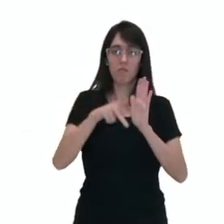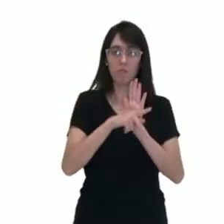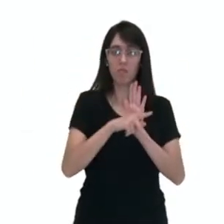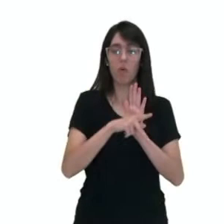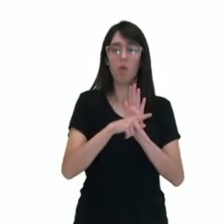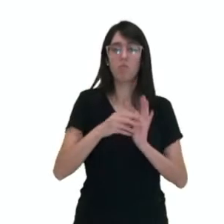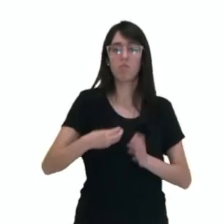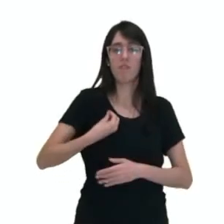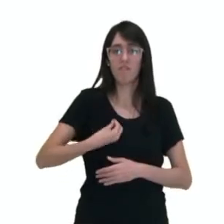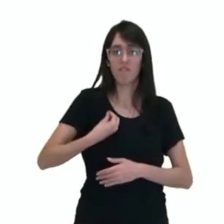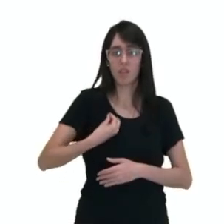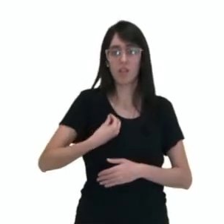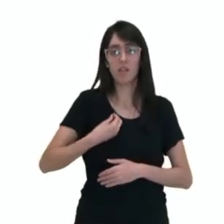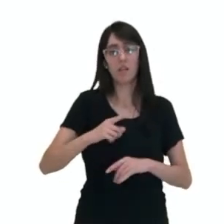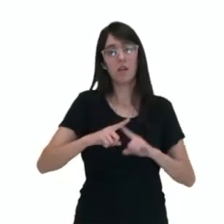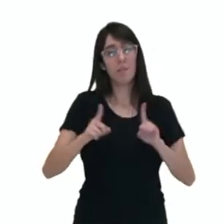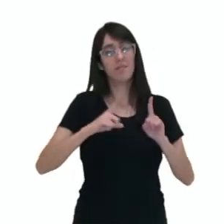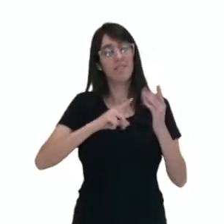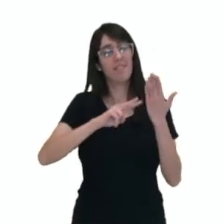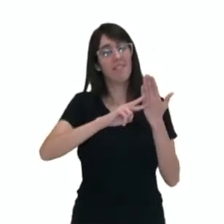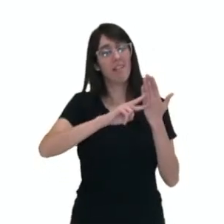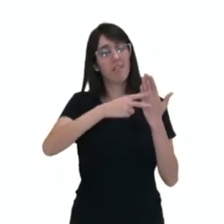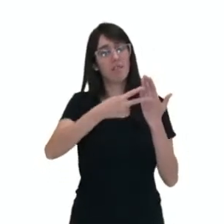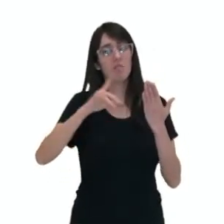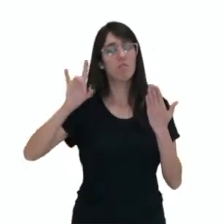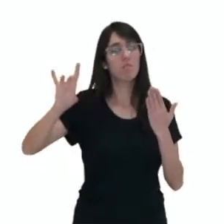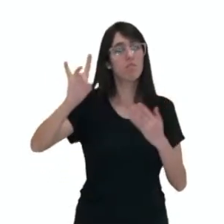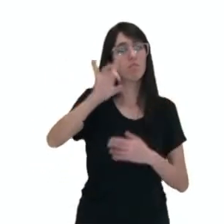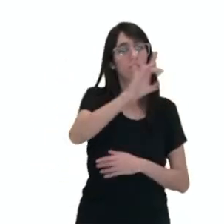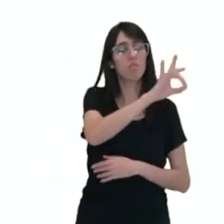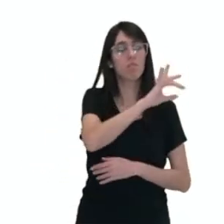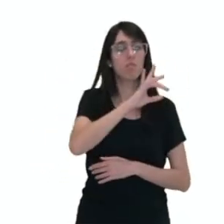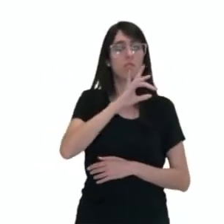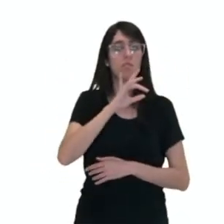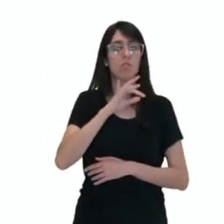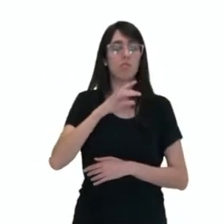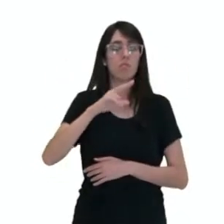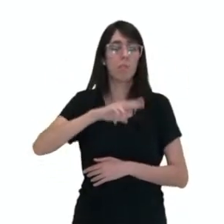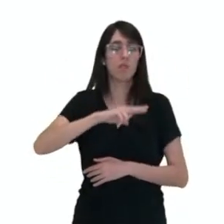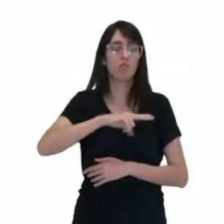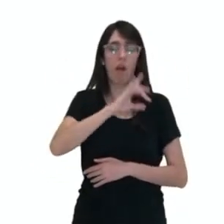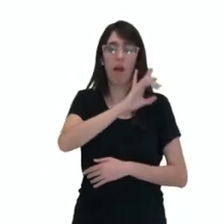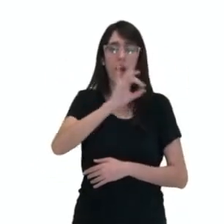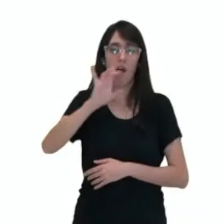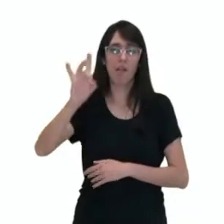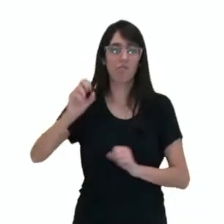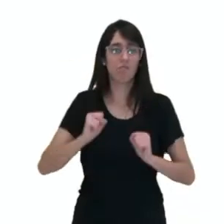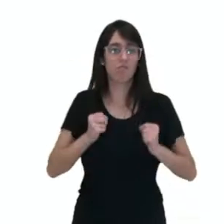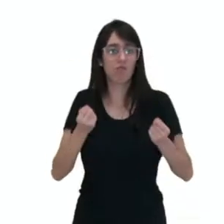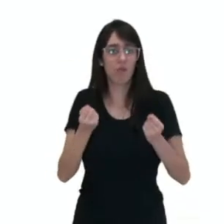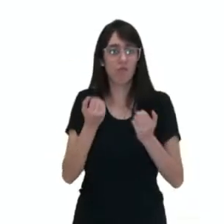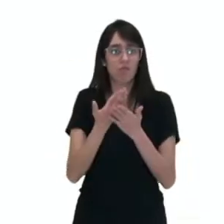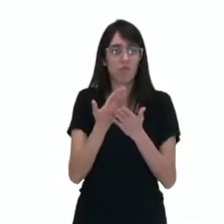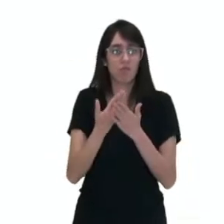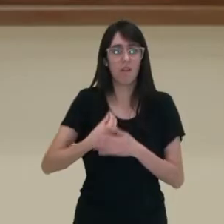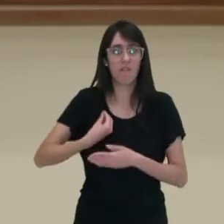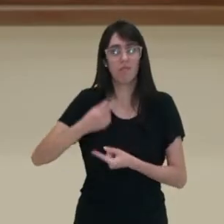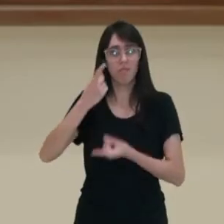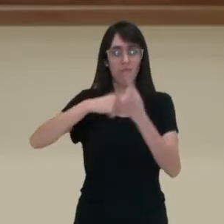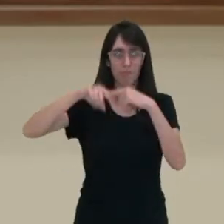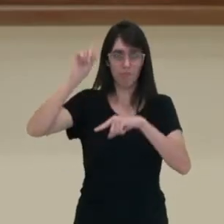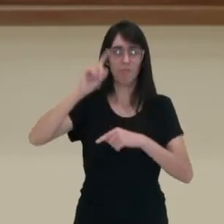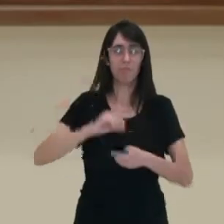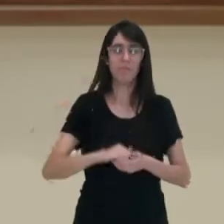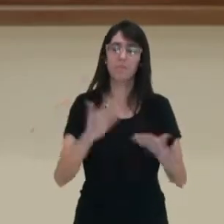social é uma consequência de méritos individuais de cada pessoa, ou seja, de seus esforços e dedicações. Então,